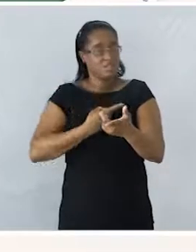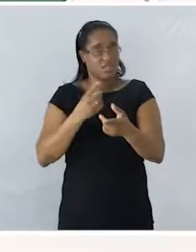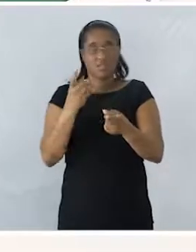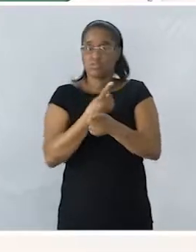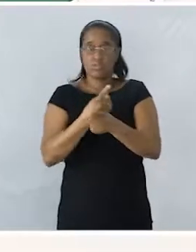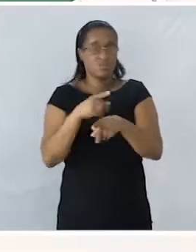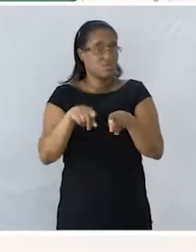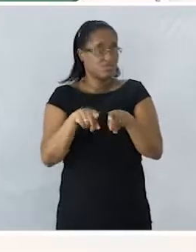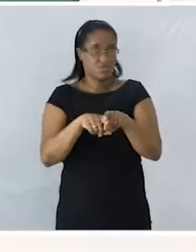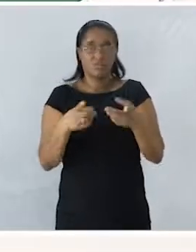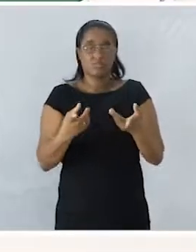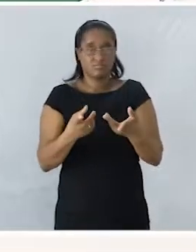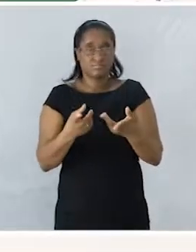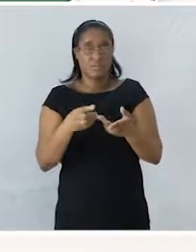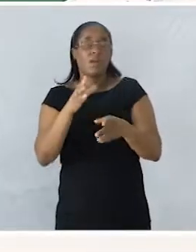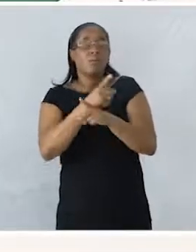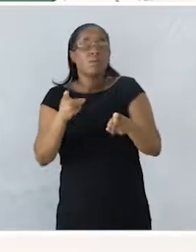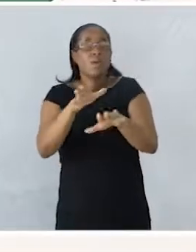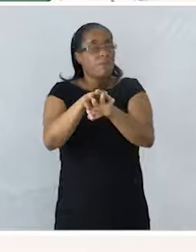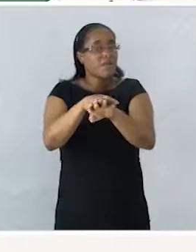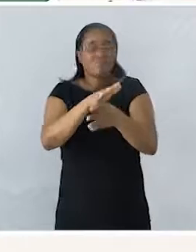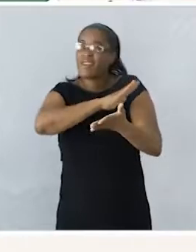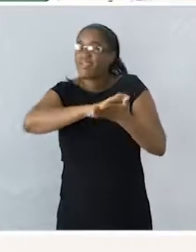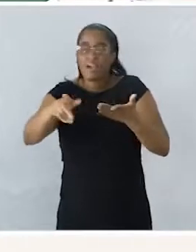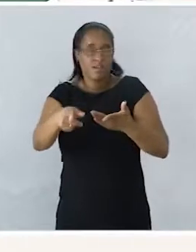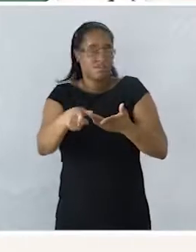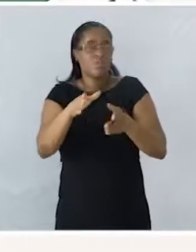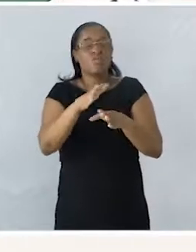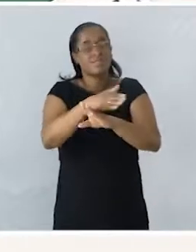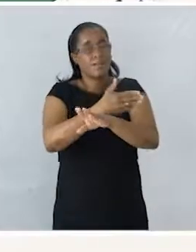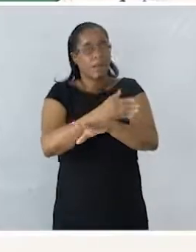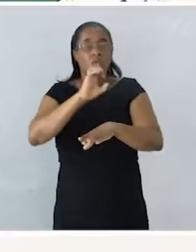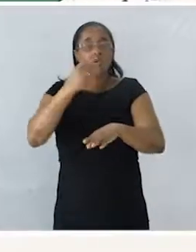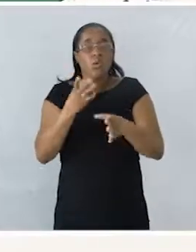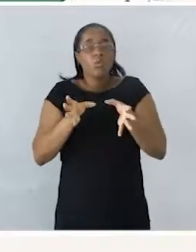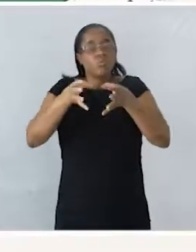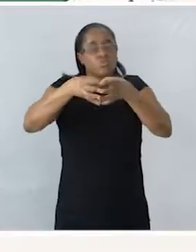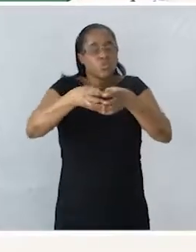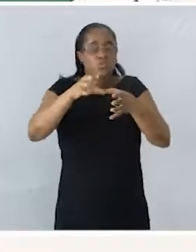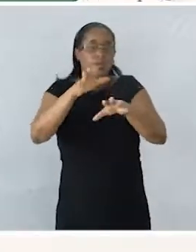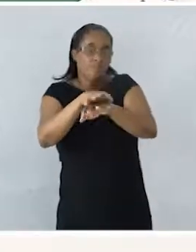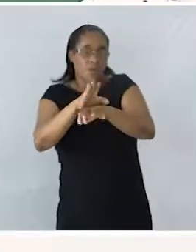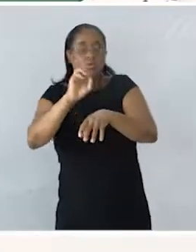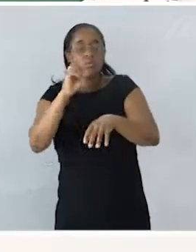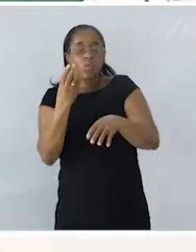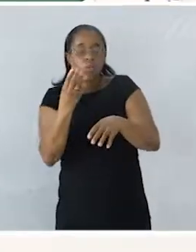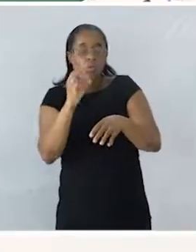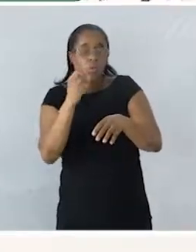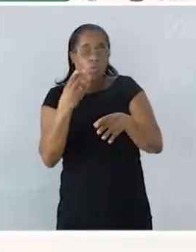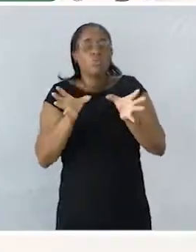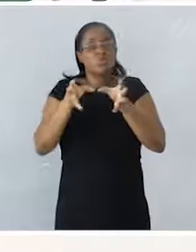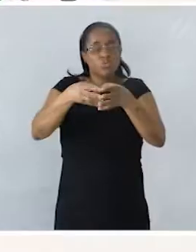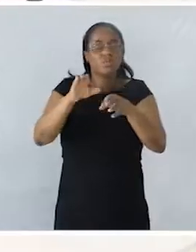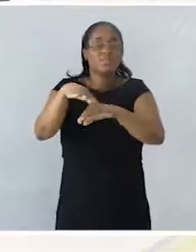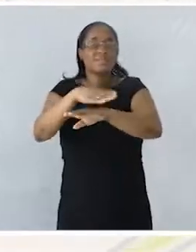ver com sapatos. Ou é conjunto de peixes, ou é conjunto de sapatos. Tá certo? É isso que eu queria